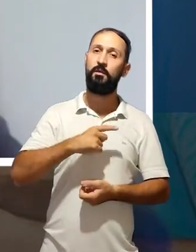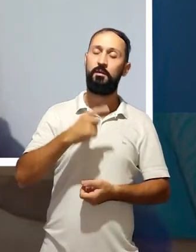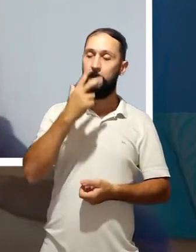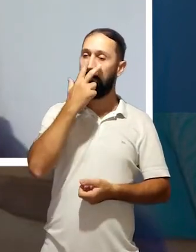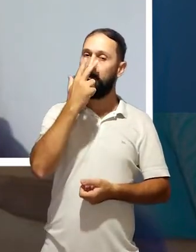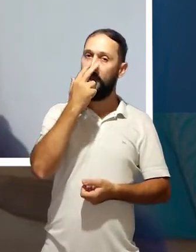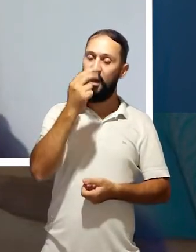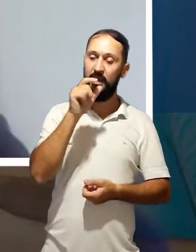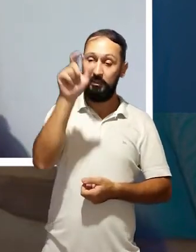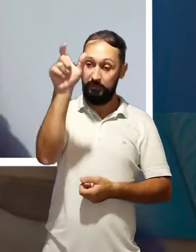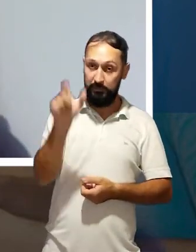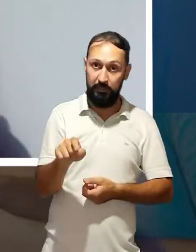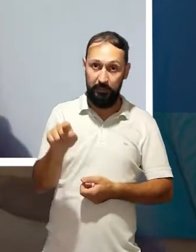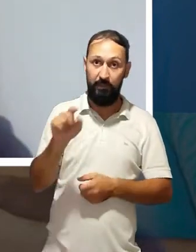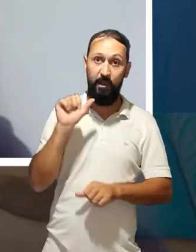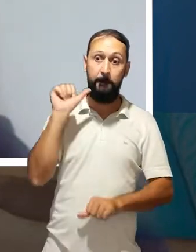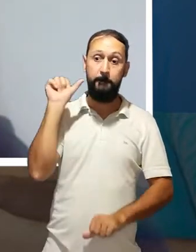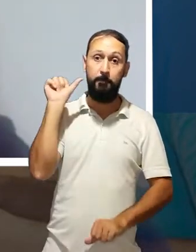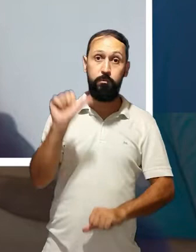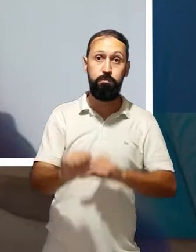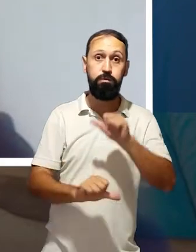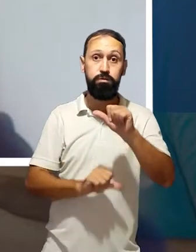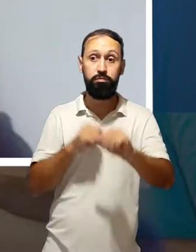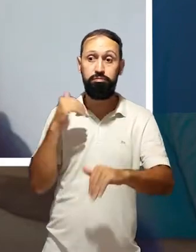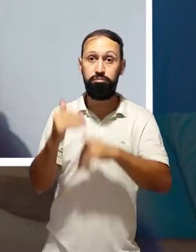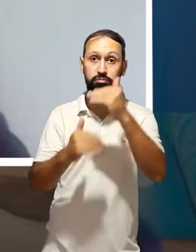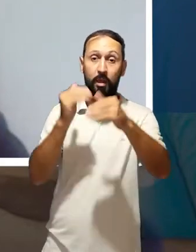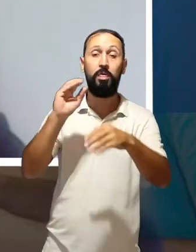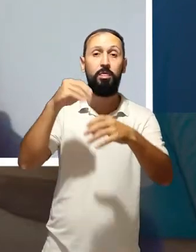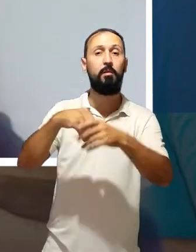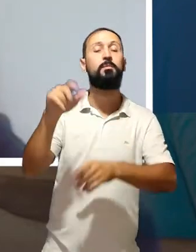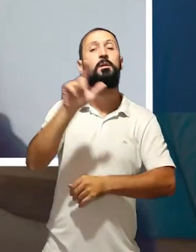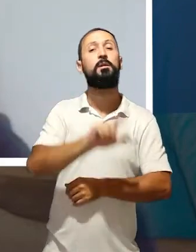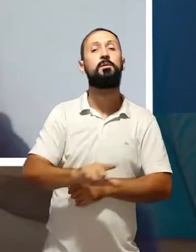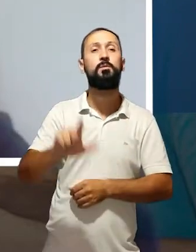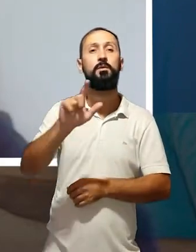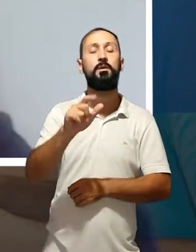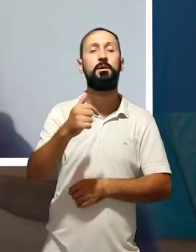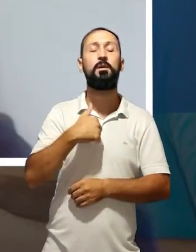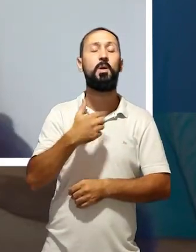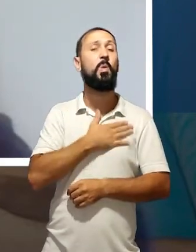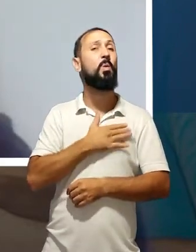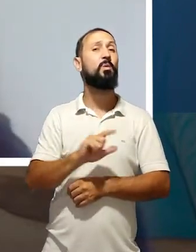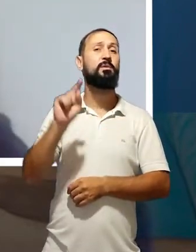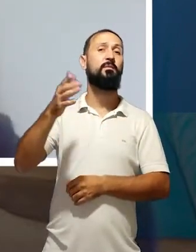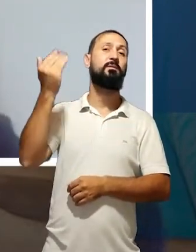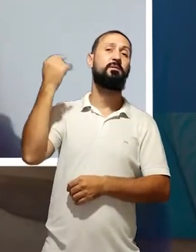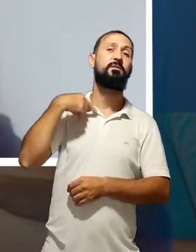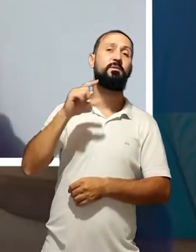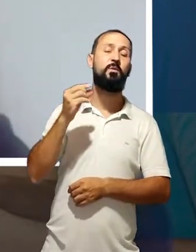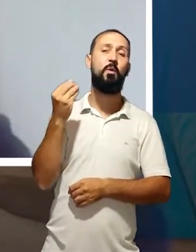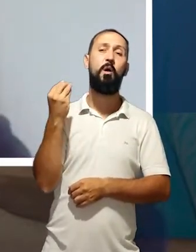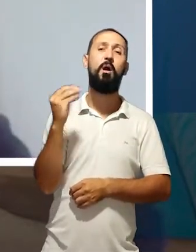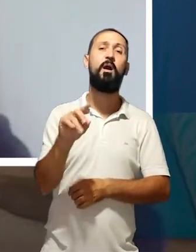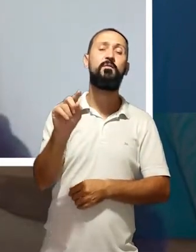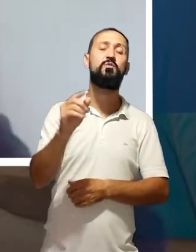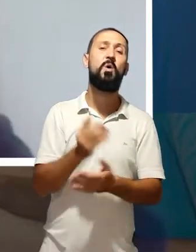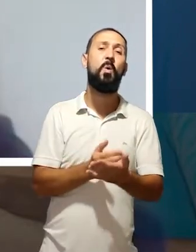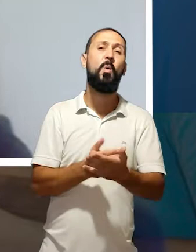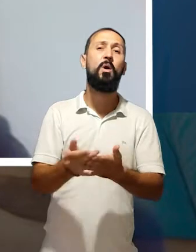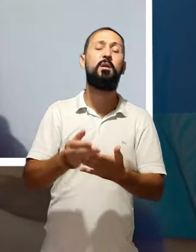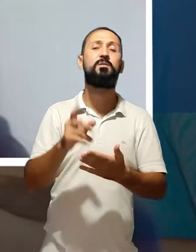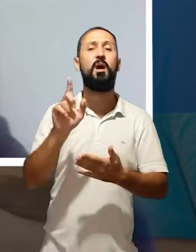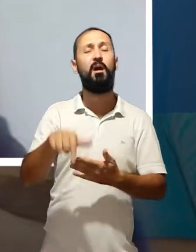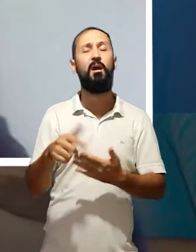temos uma evolução do personagem na literatura, em que eu não gostava, quando assisti, colocava como a